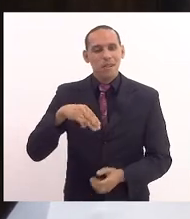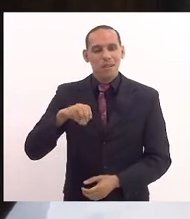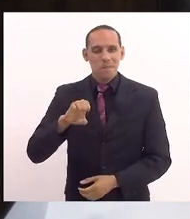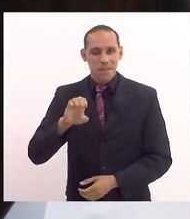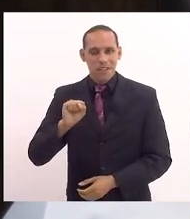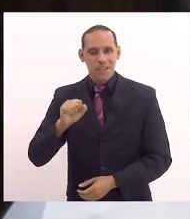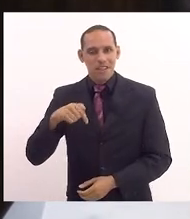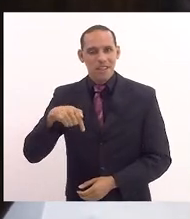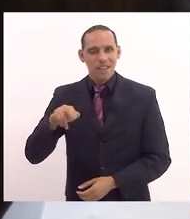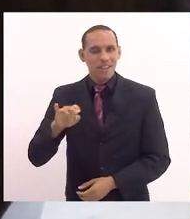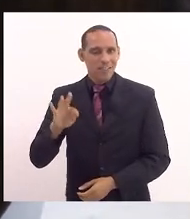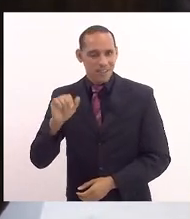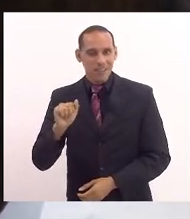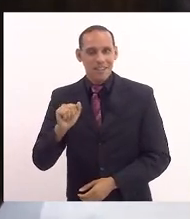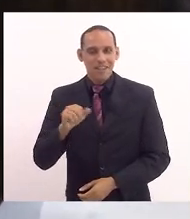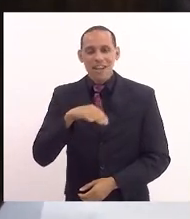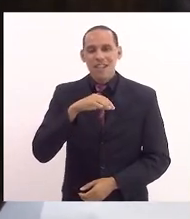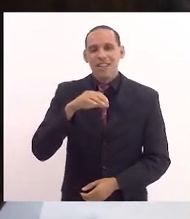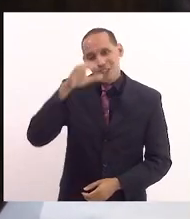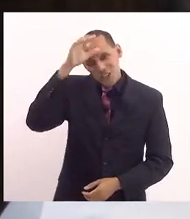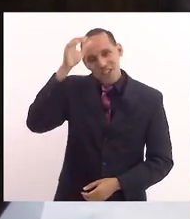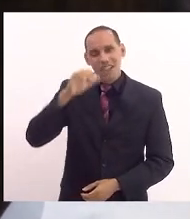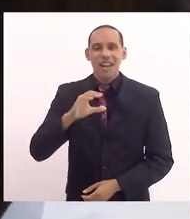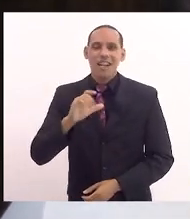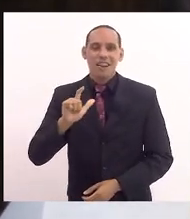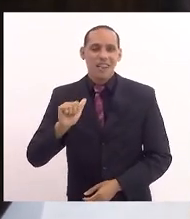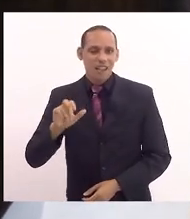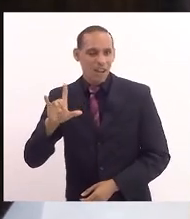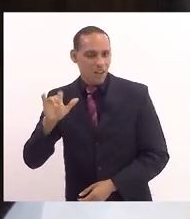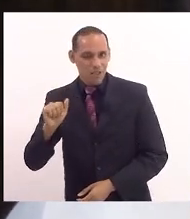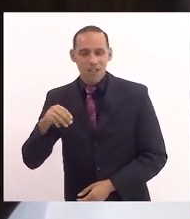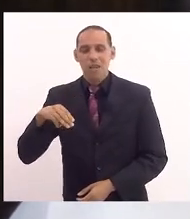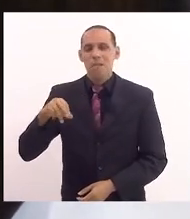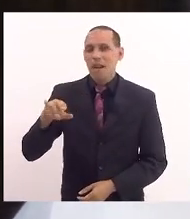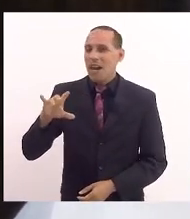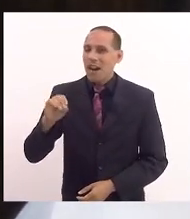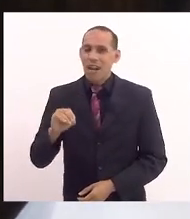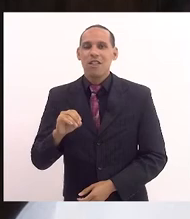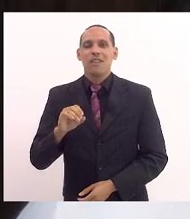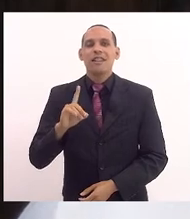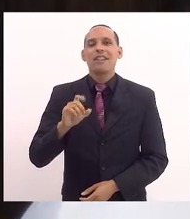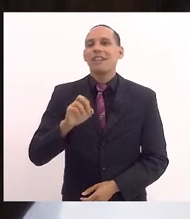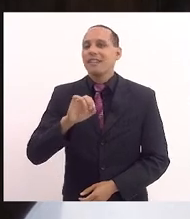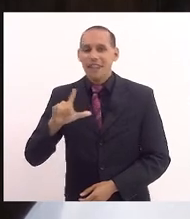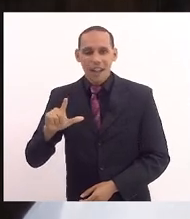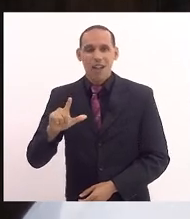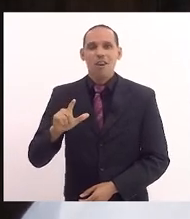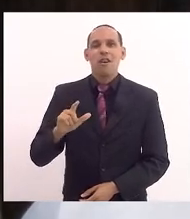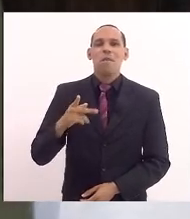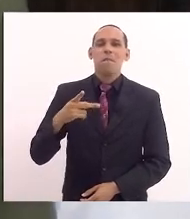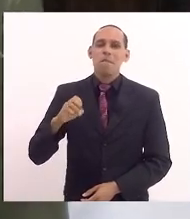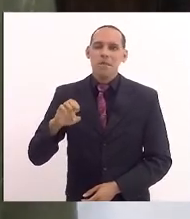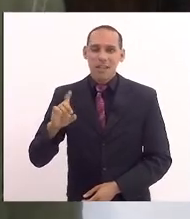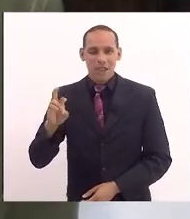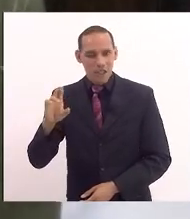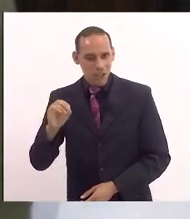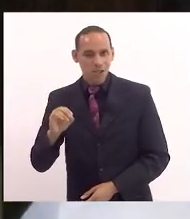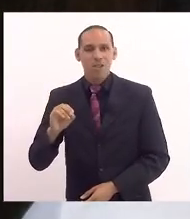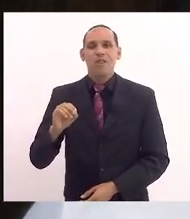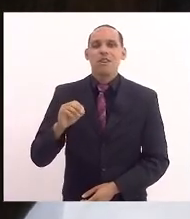tia Cláudia, tio Mário, Daniel Oliveira, Pedrinho Rivas, tia Fernanda, Pedrinho de La